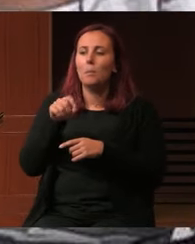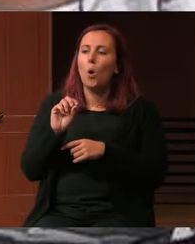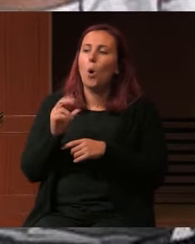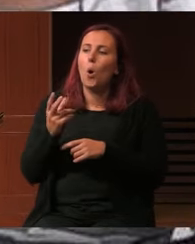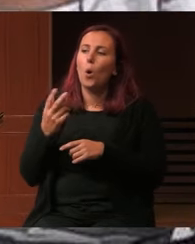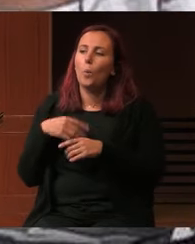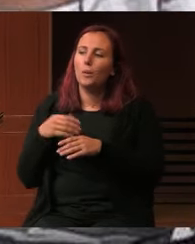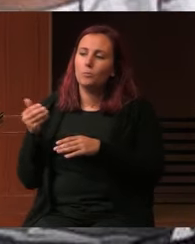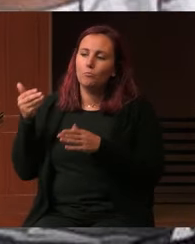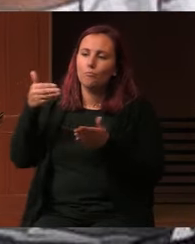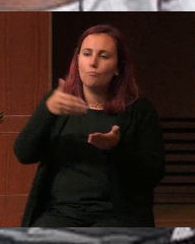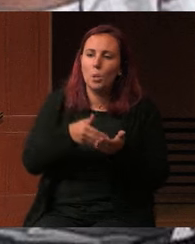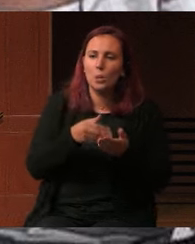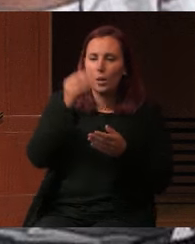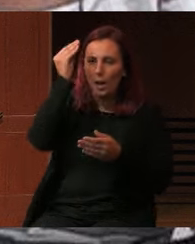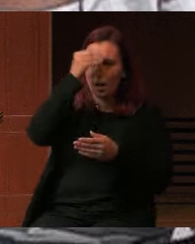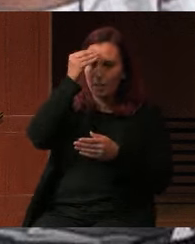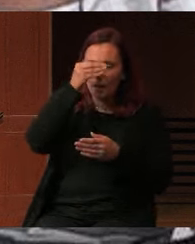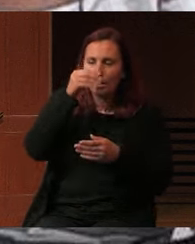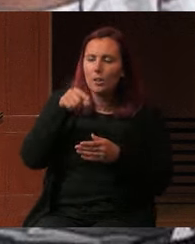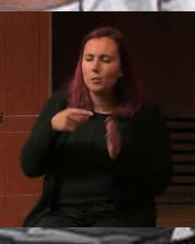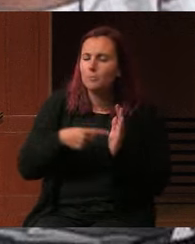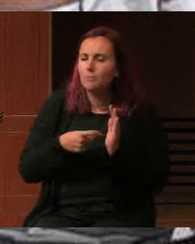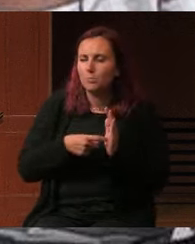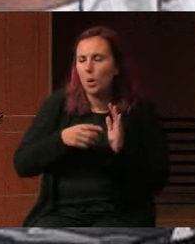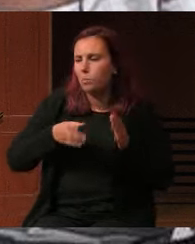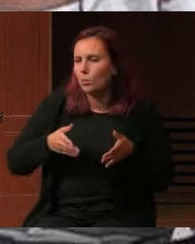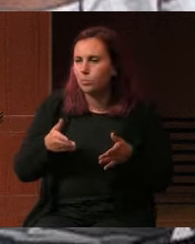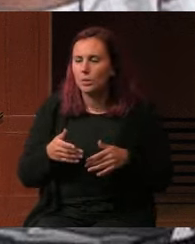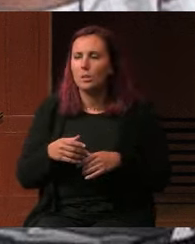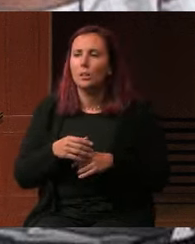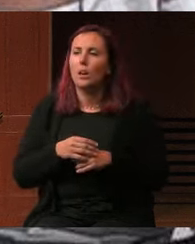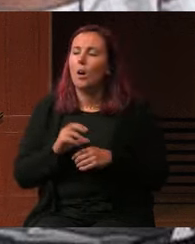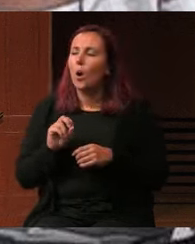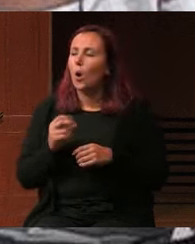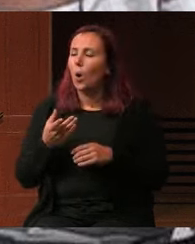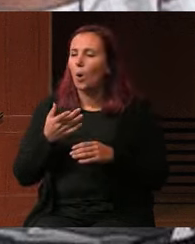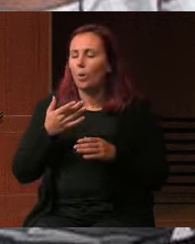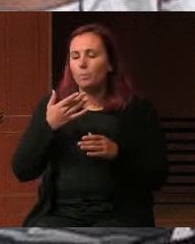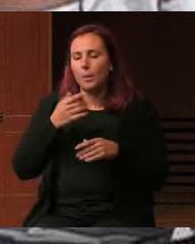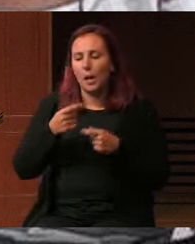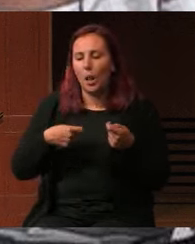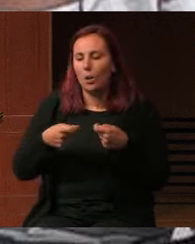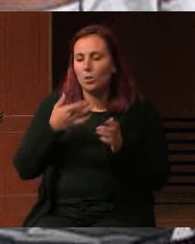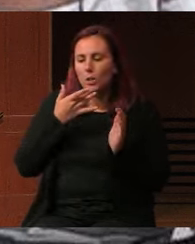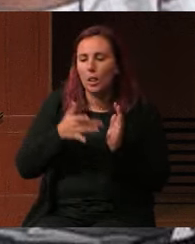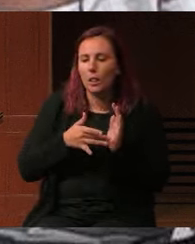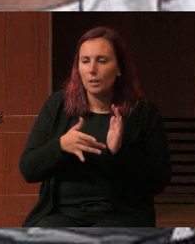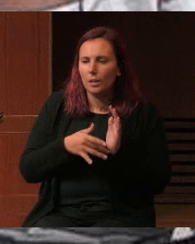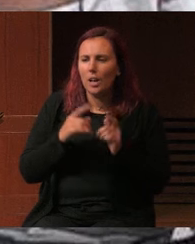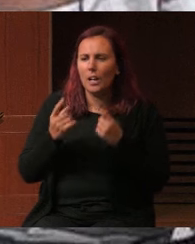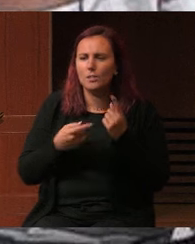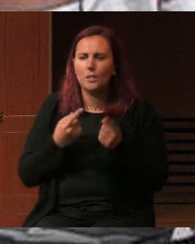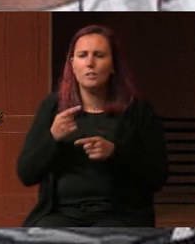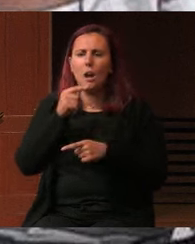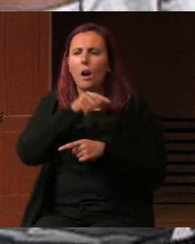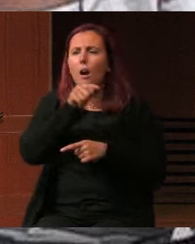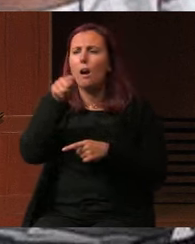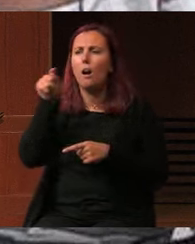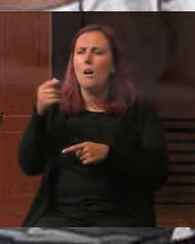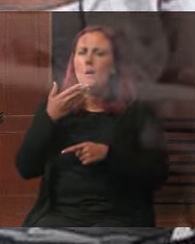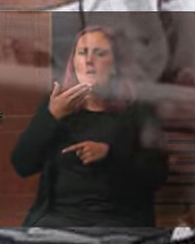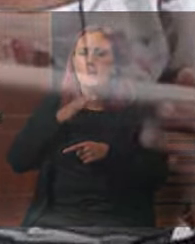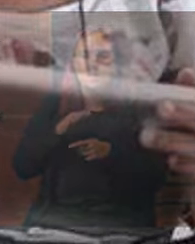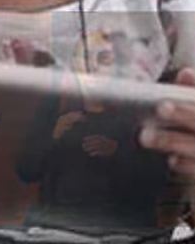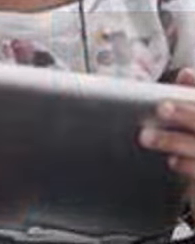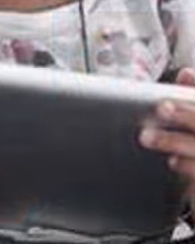chegavam às aldeias. Não estamos dependentes apenas das livrarias que em muitas vilas deste país ainda